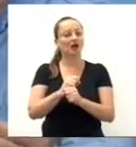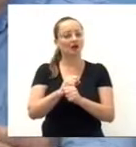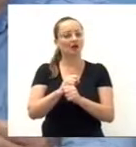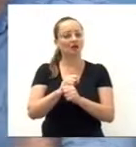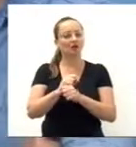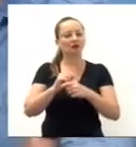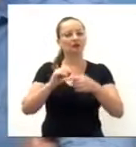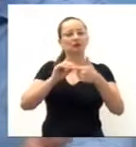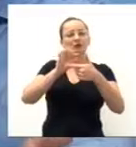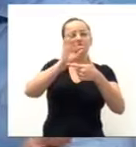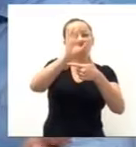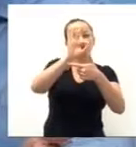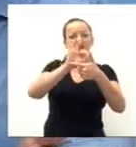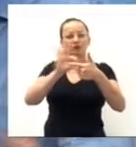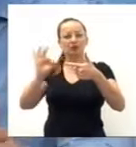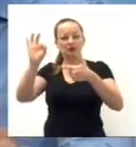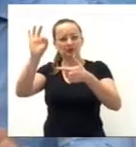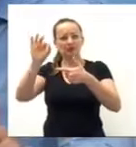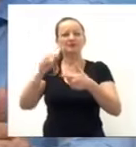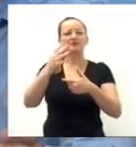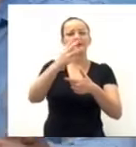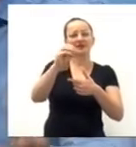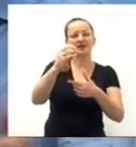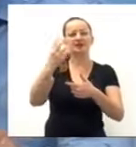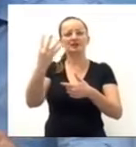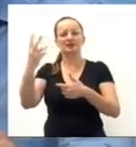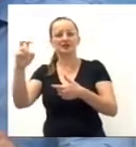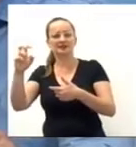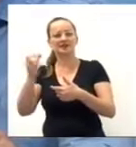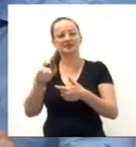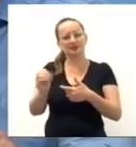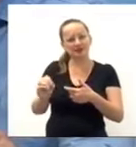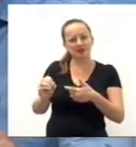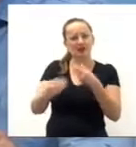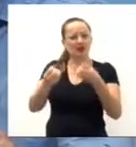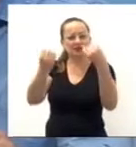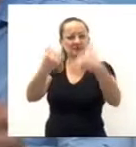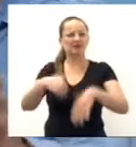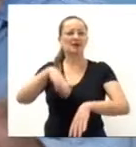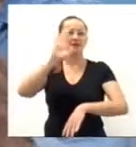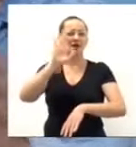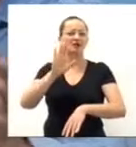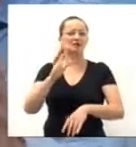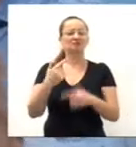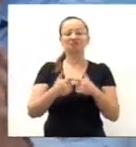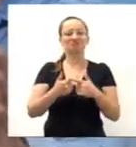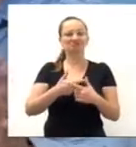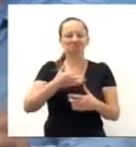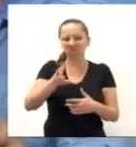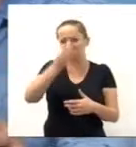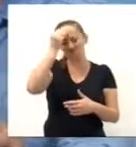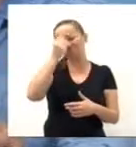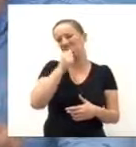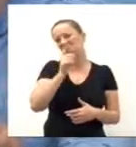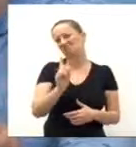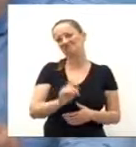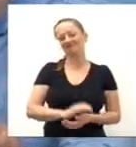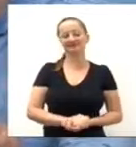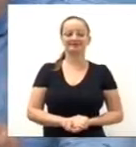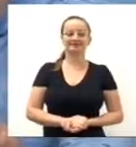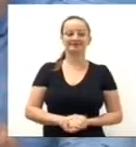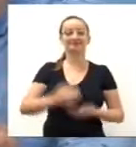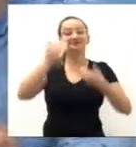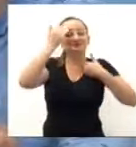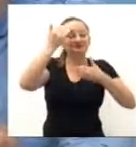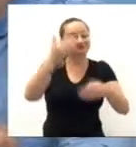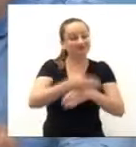seno de 30, 45 e 60 graus. Eles queriam uma explicação melhor sobre isso, que eles ainda não conseguiram captar muito bem a mensagem. Ok. Obrigado